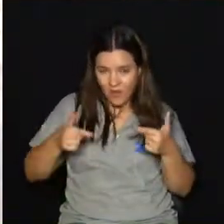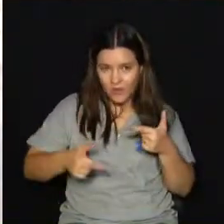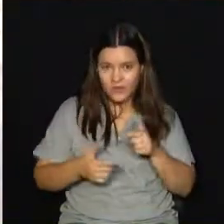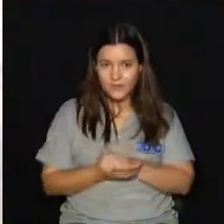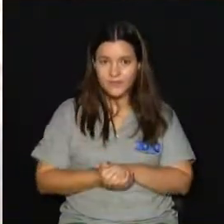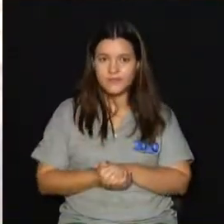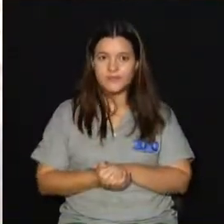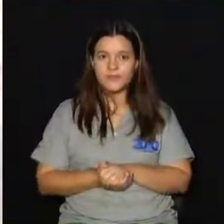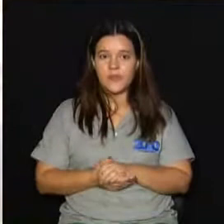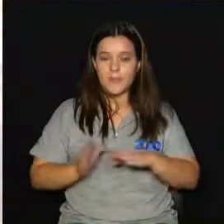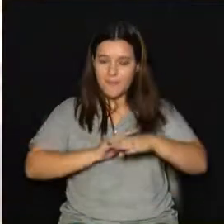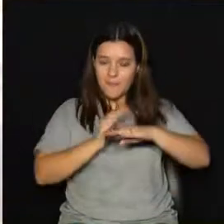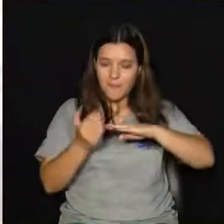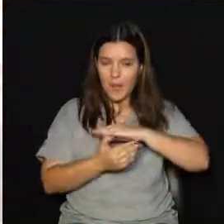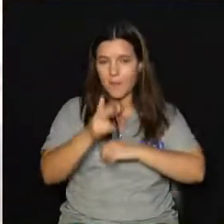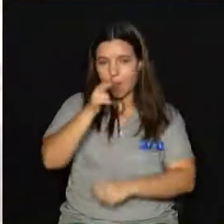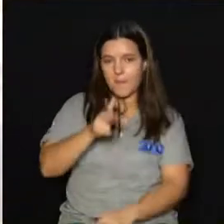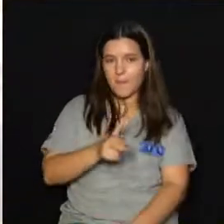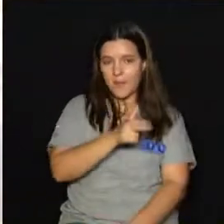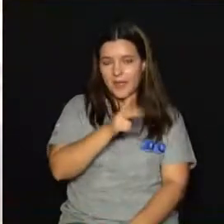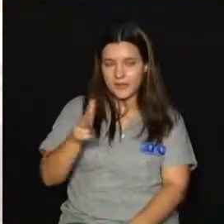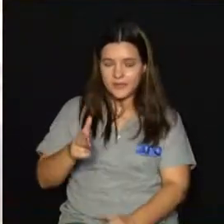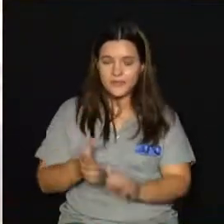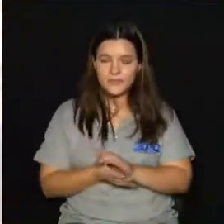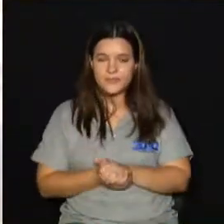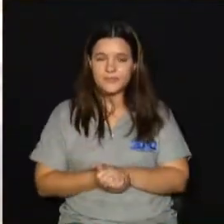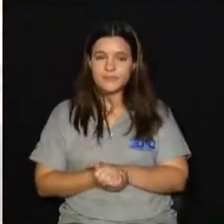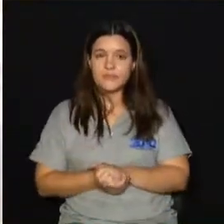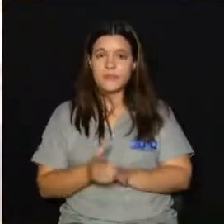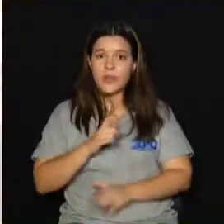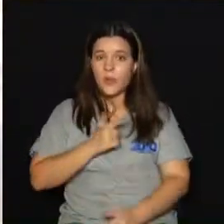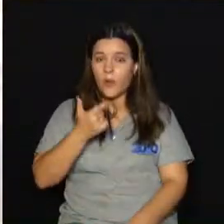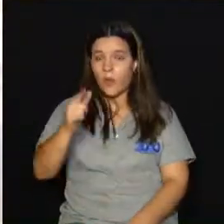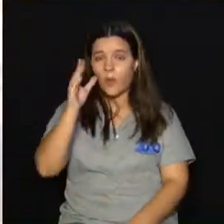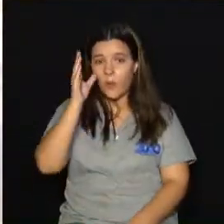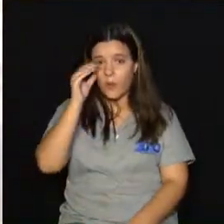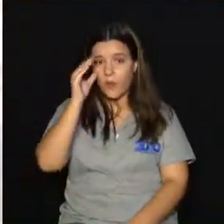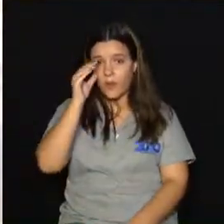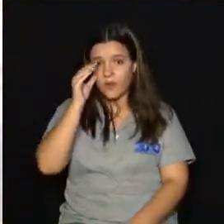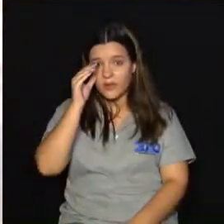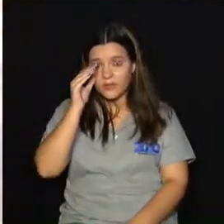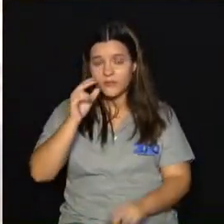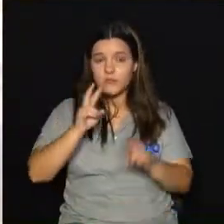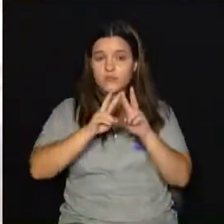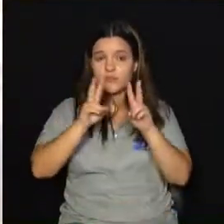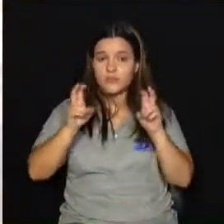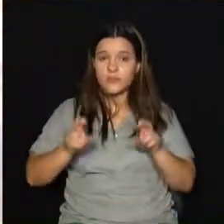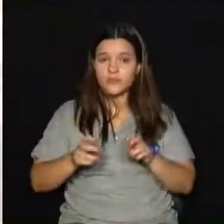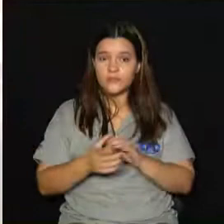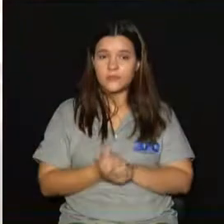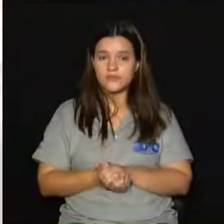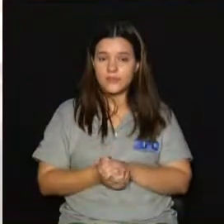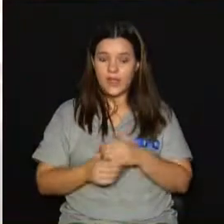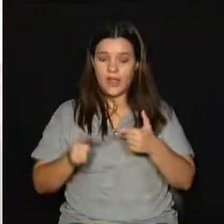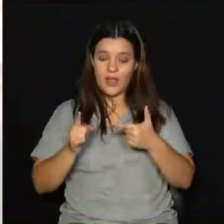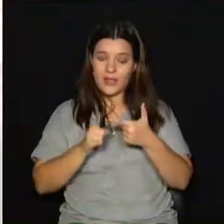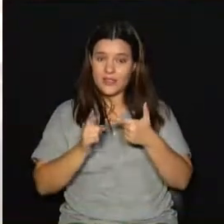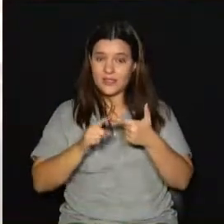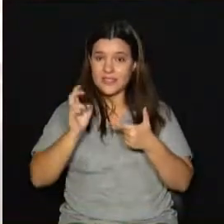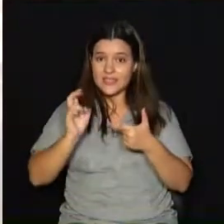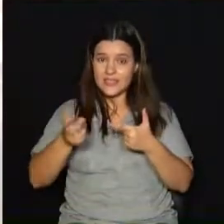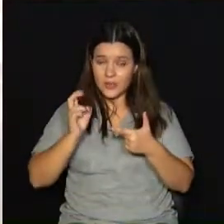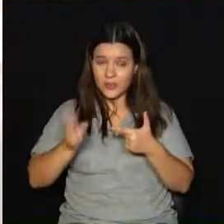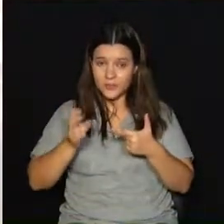Vila Padre Anchieta. Ainda nós temos uma curiosidade também com 15 sessões, mas com 5.709